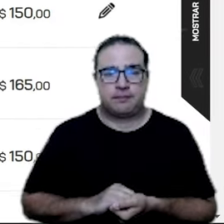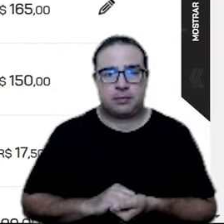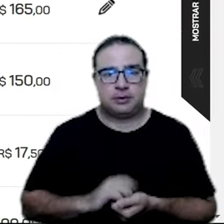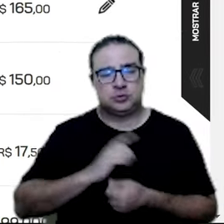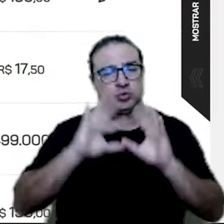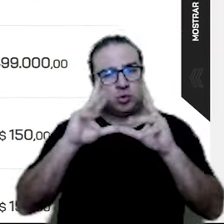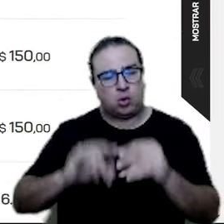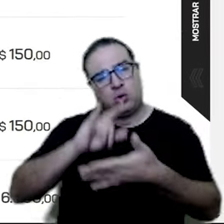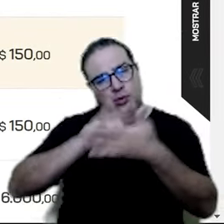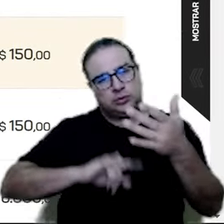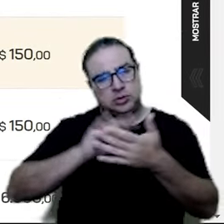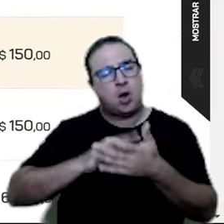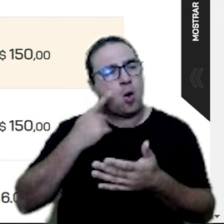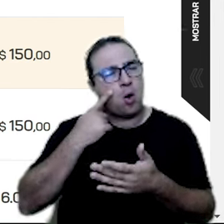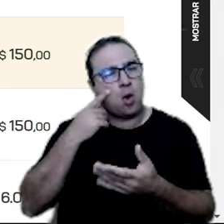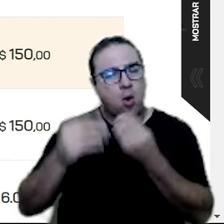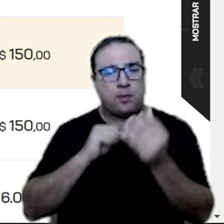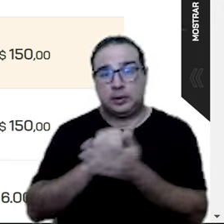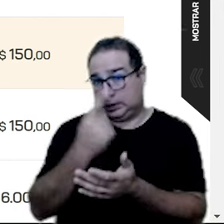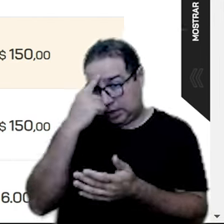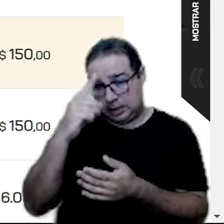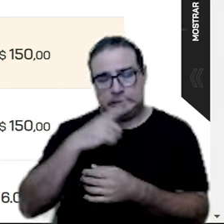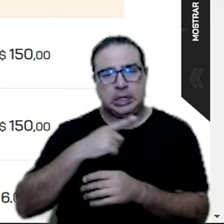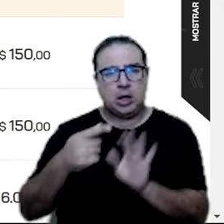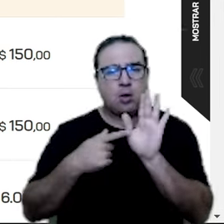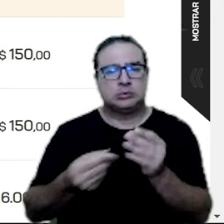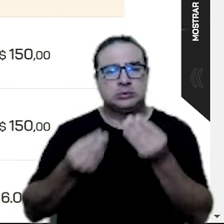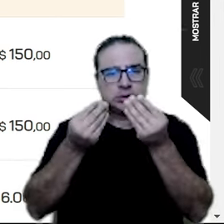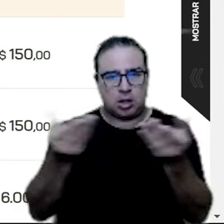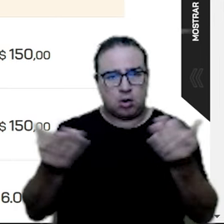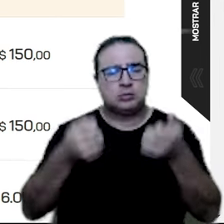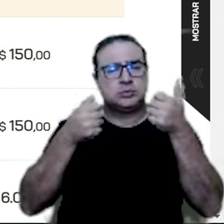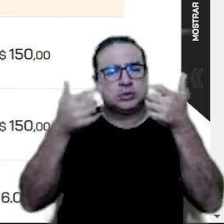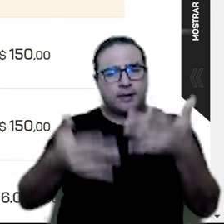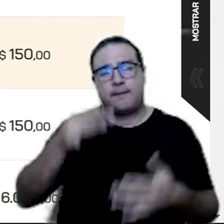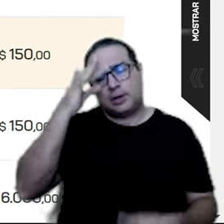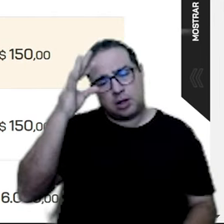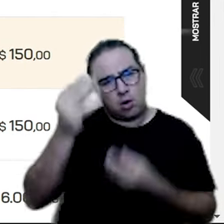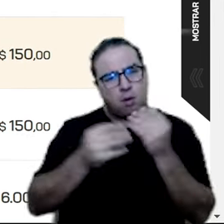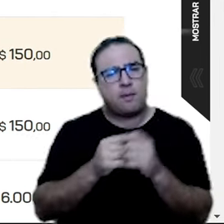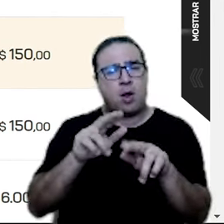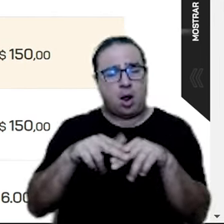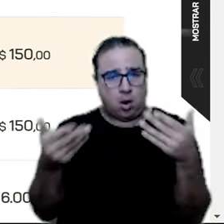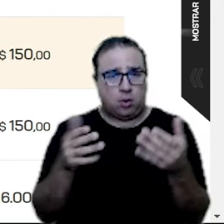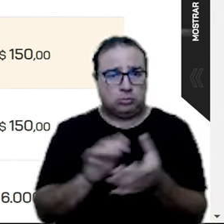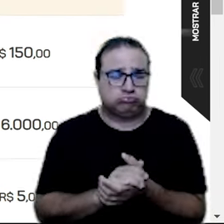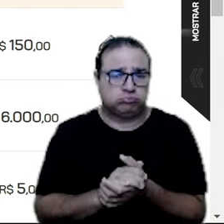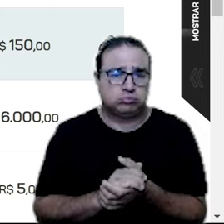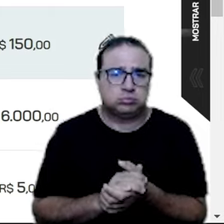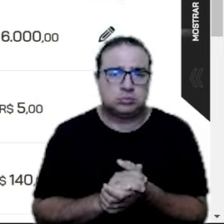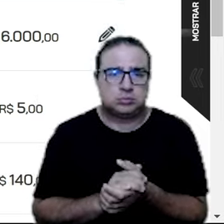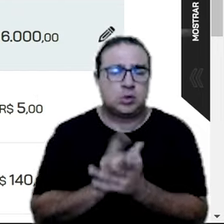ó todos esses documentos repara a ideia que a gente né tá trazendo para vocês desse pensamento que por enquanto